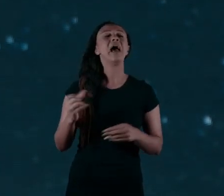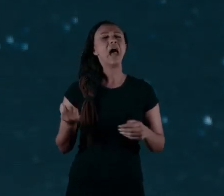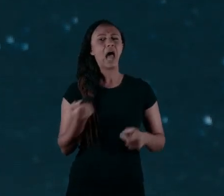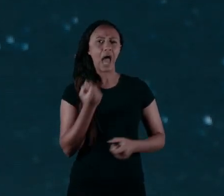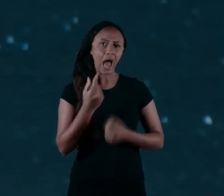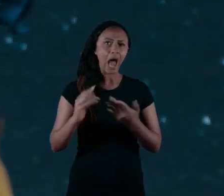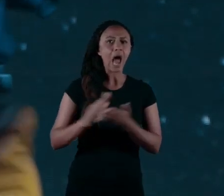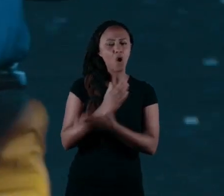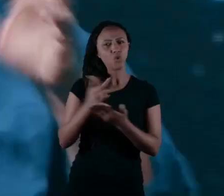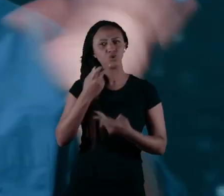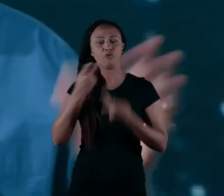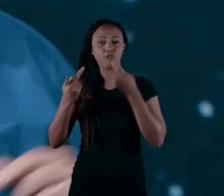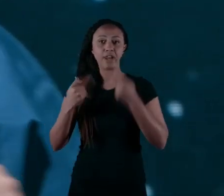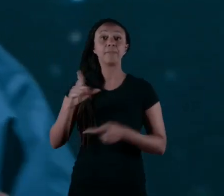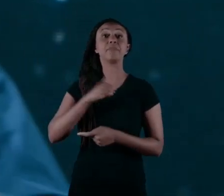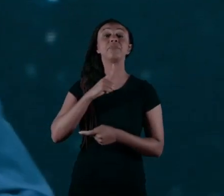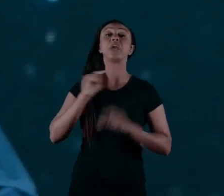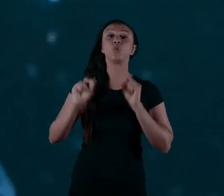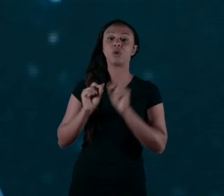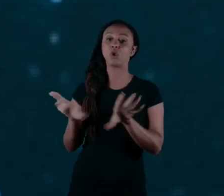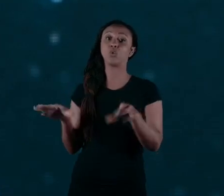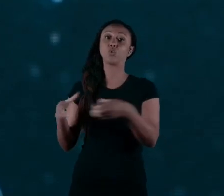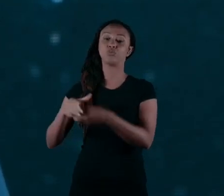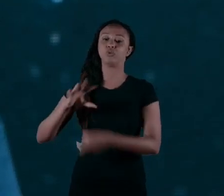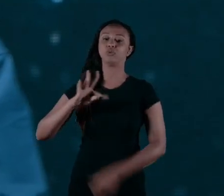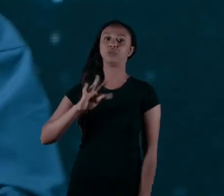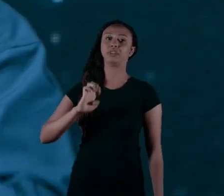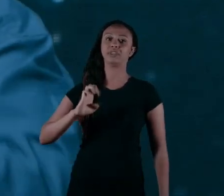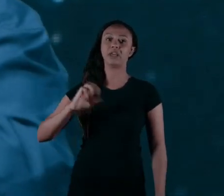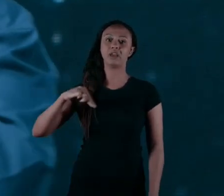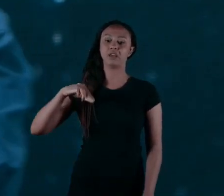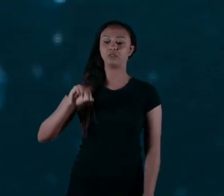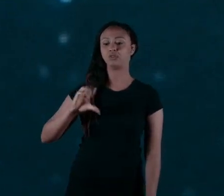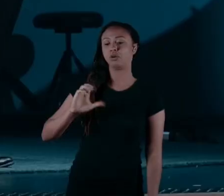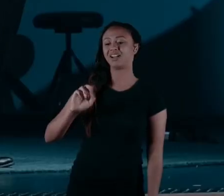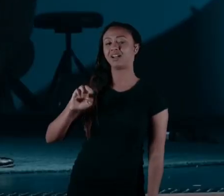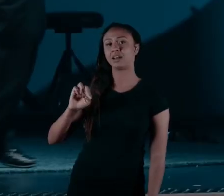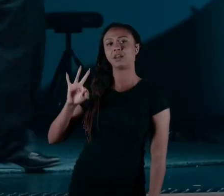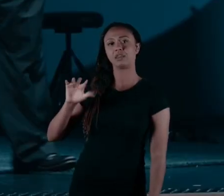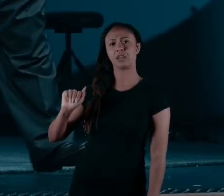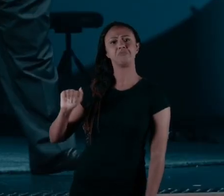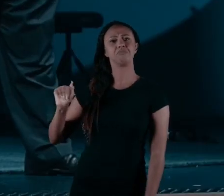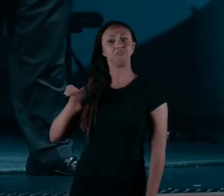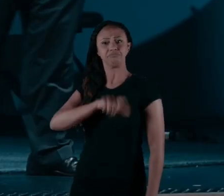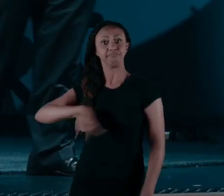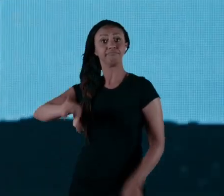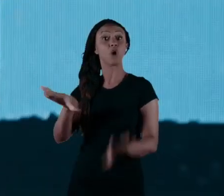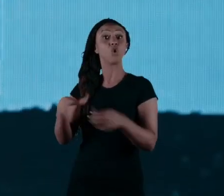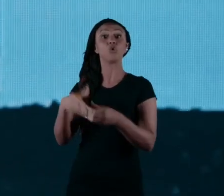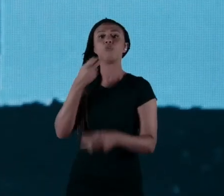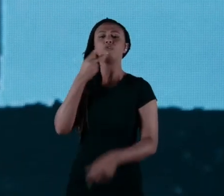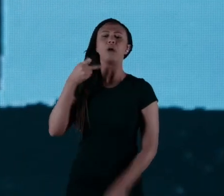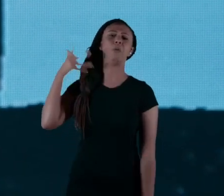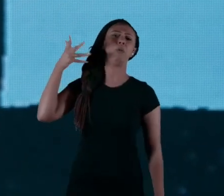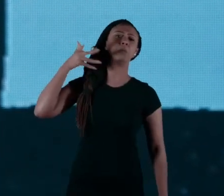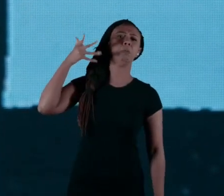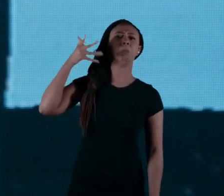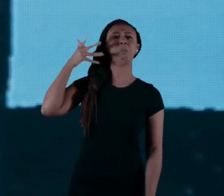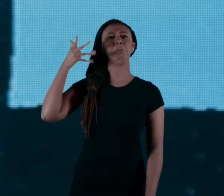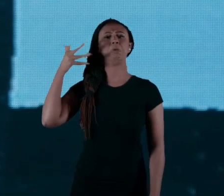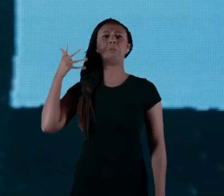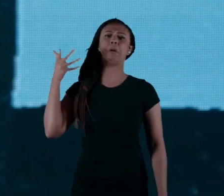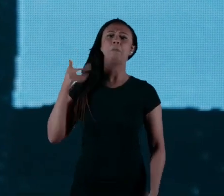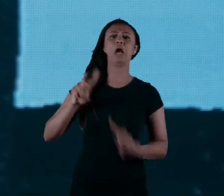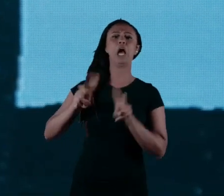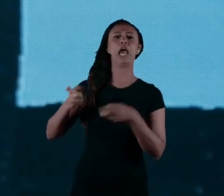aqui. Tem os chamados tecnocratas. Eles têm um discurso bonito. Eles falam o